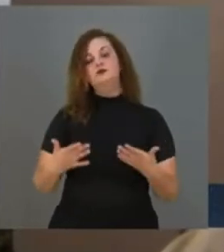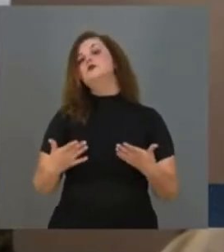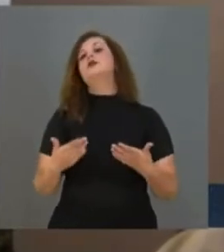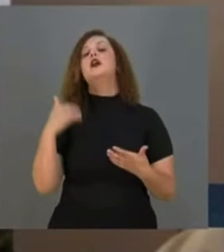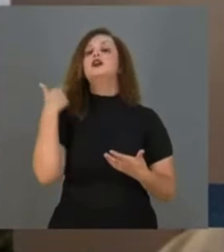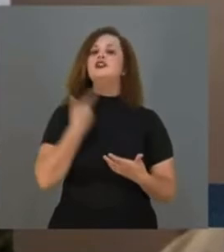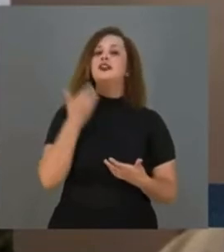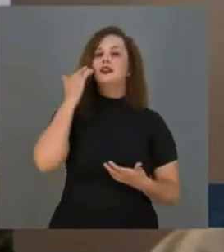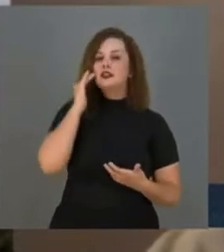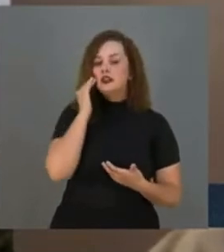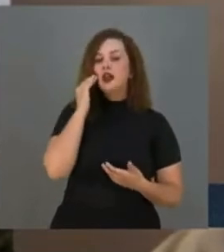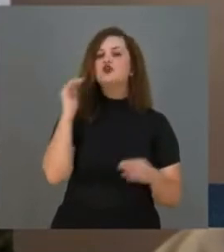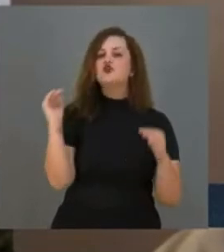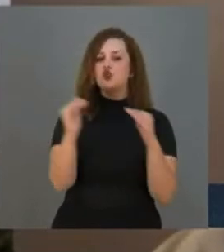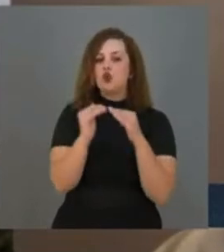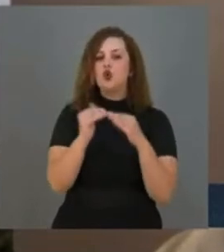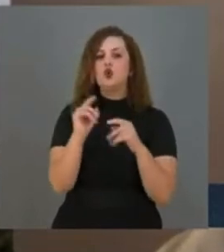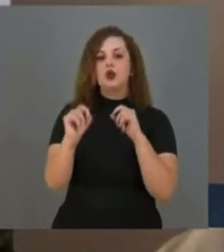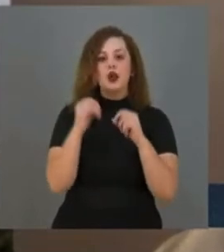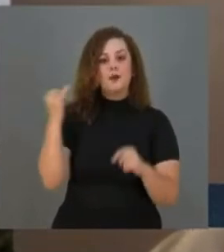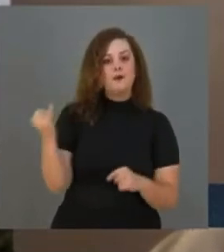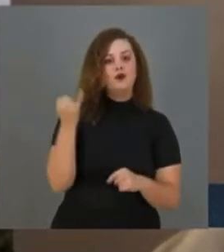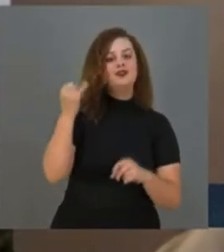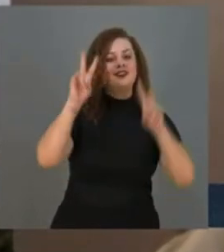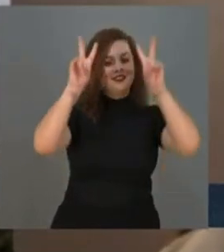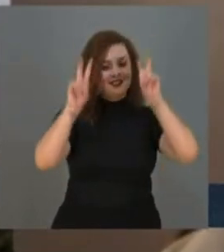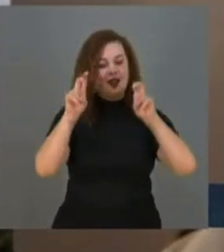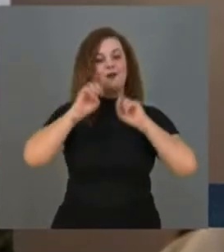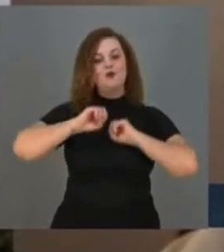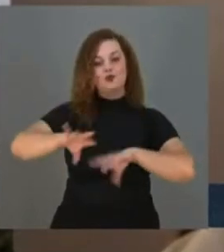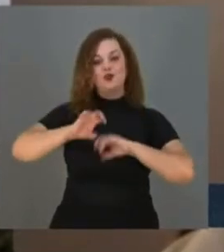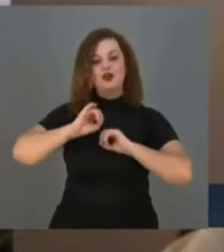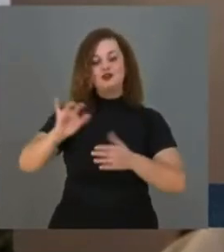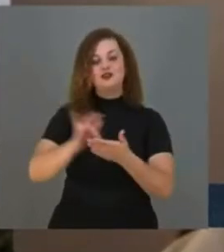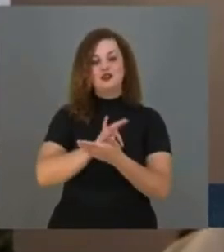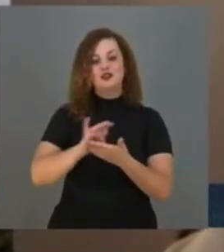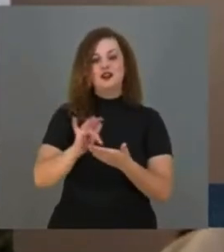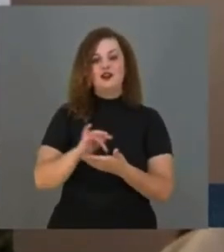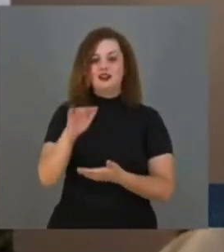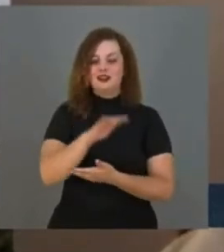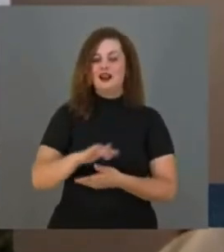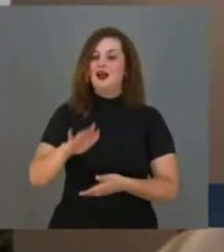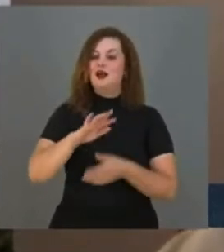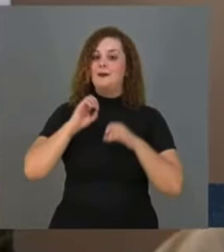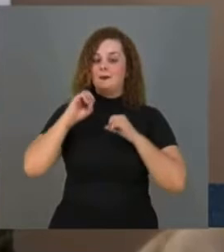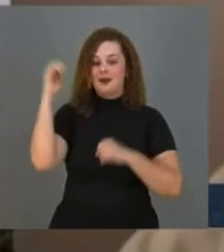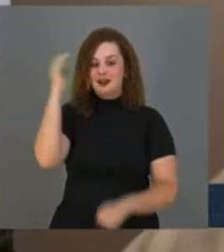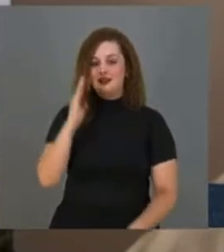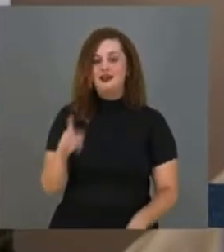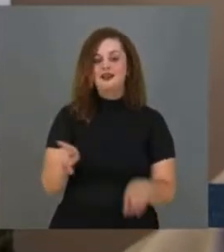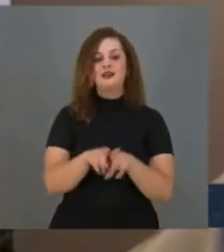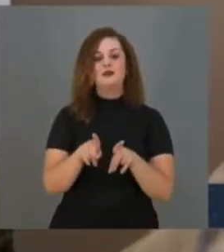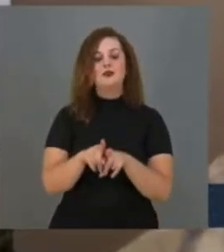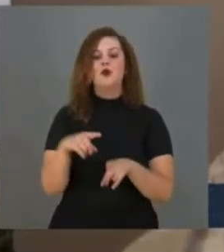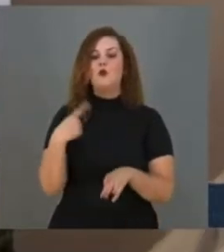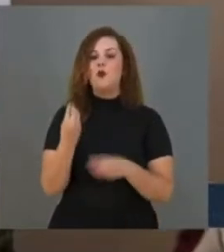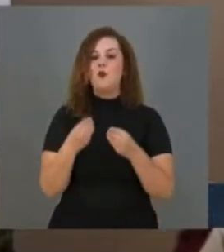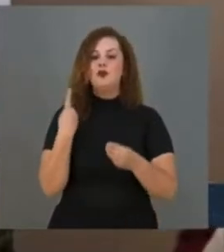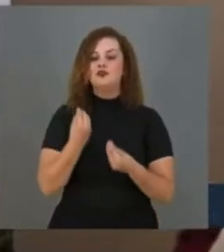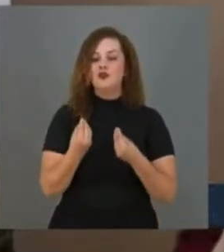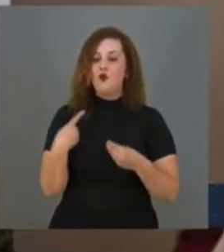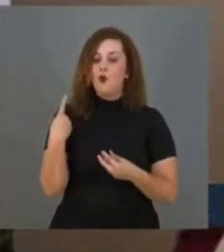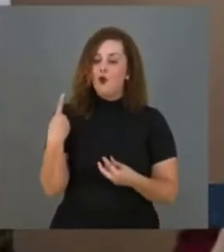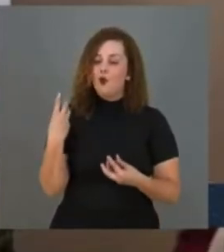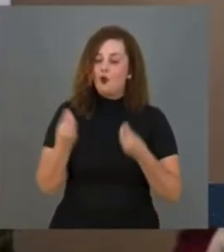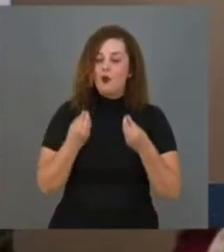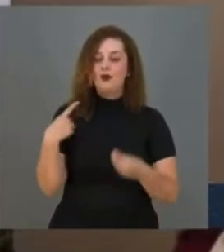Compreendemos e concordamos com a importância do tema da educação digital no âmbito brasileiro e do quanto necessitamos de